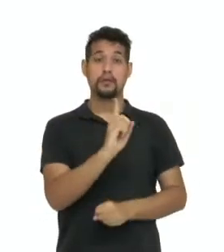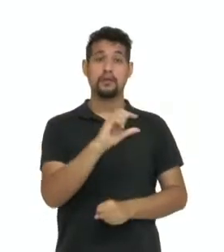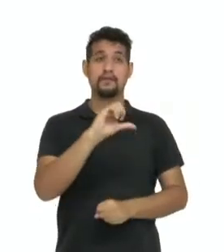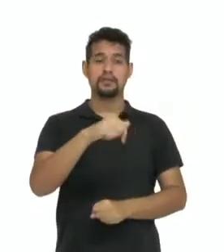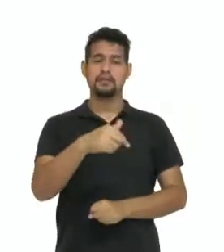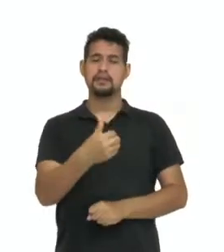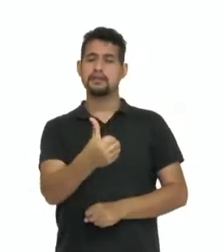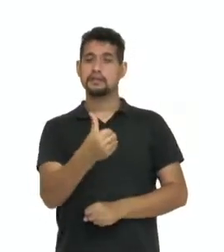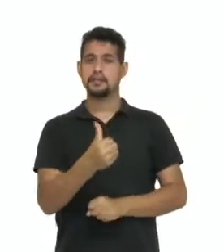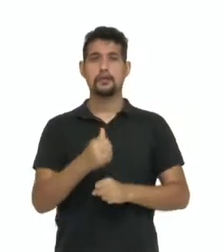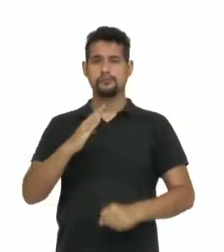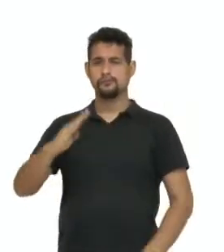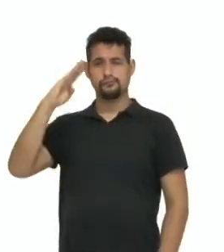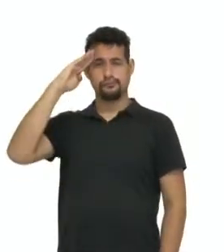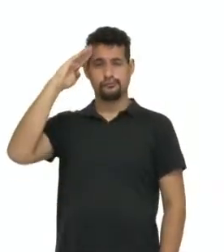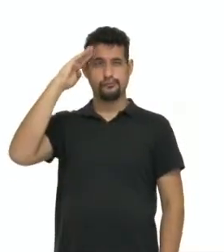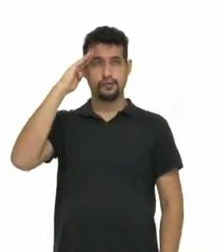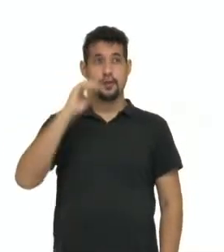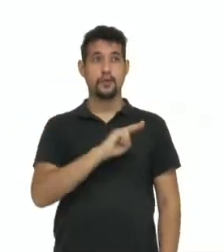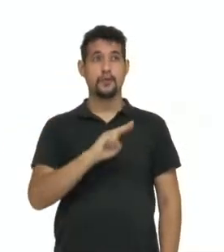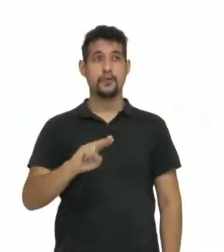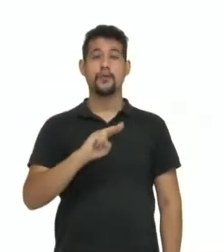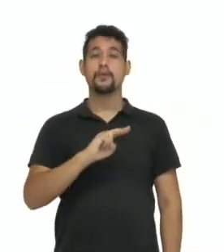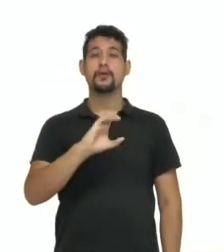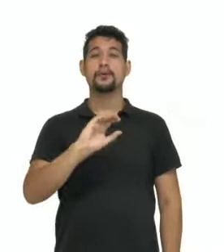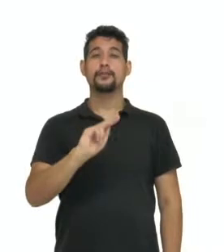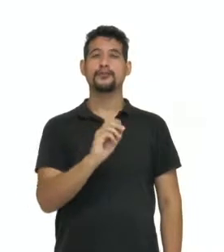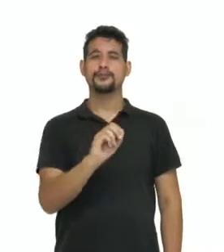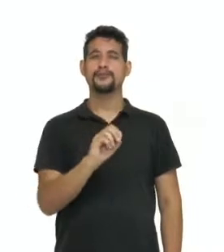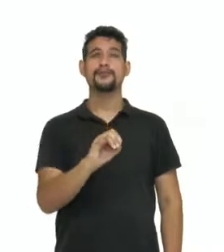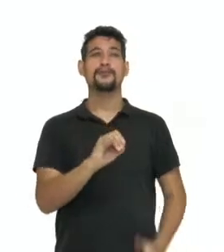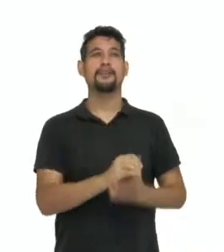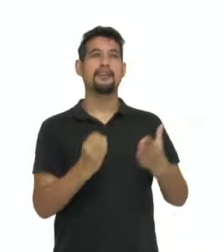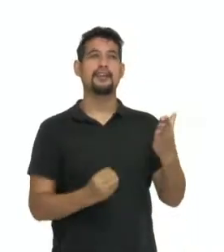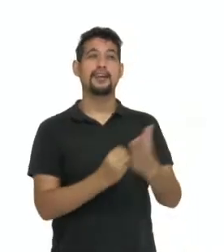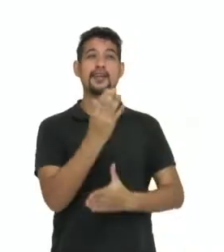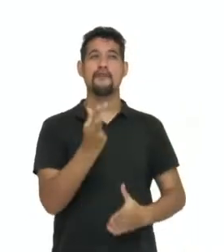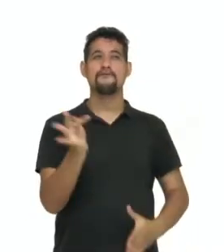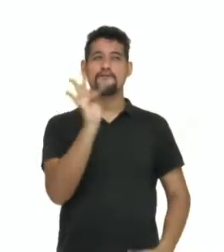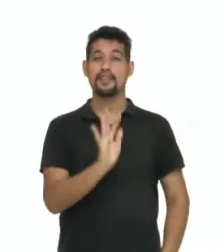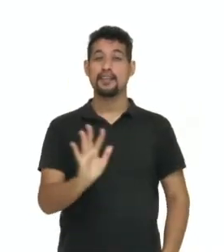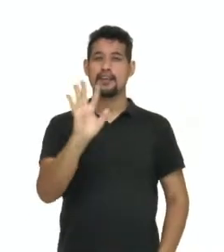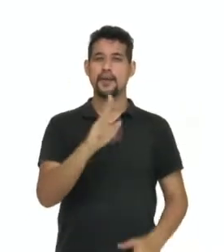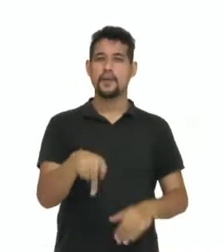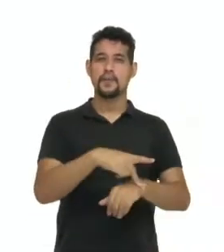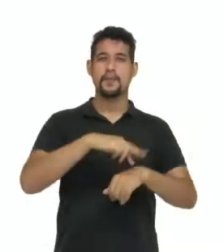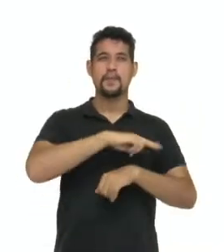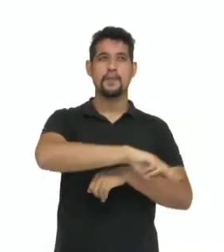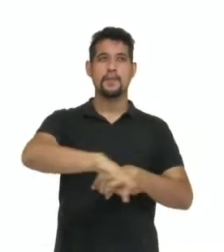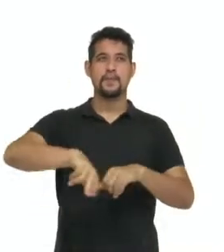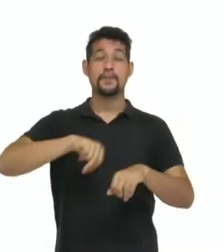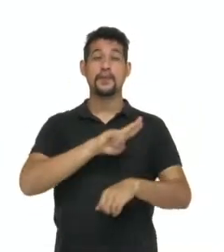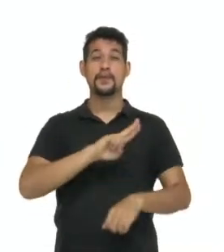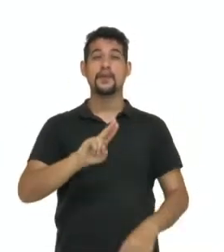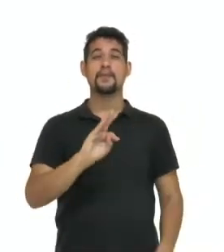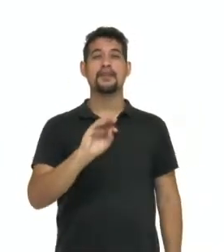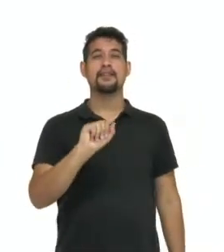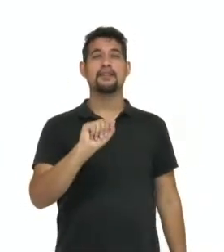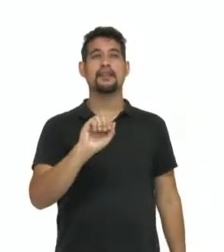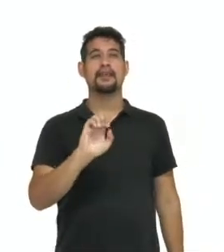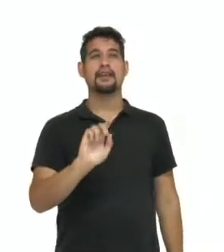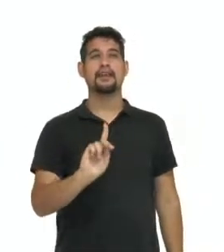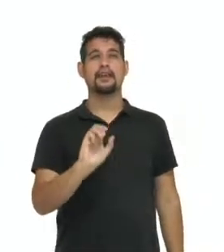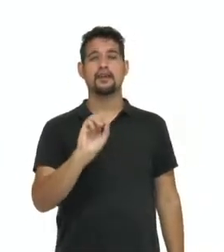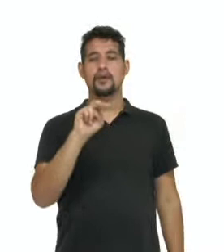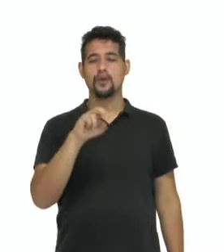1966, o general Choi funda a Federação Internacional de Taekwondo, conhecida como